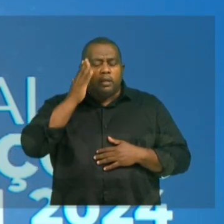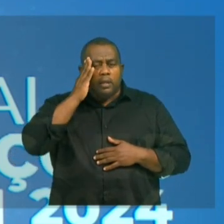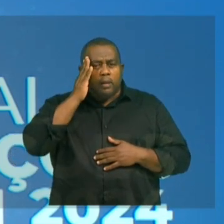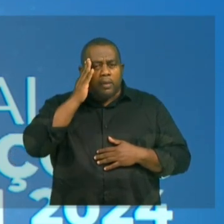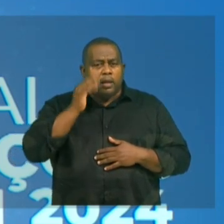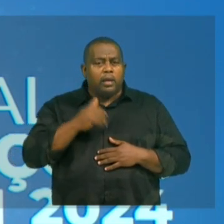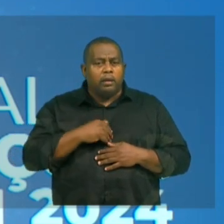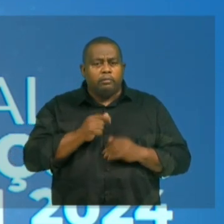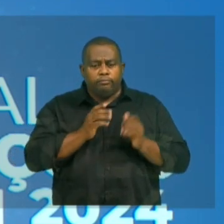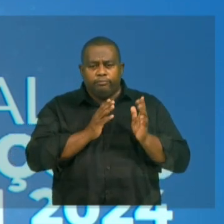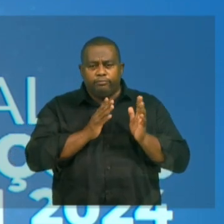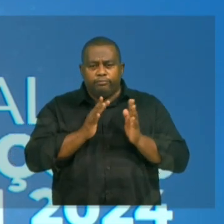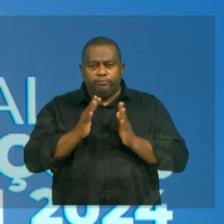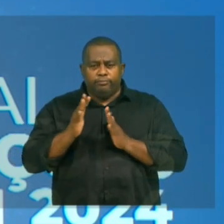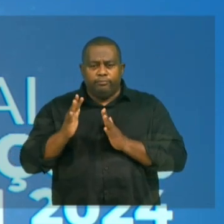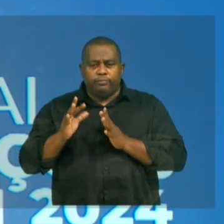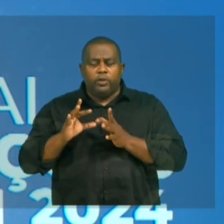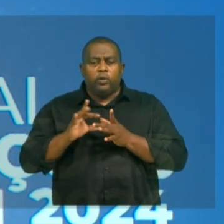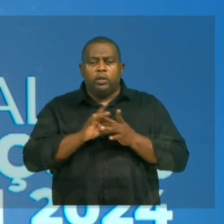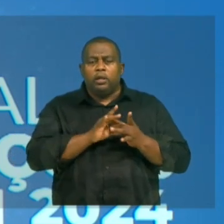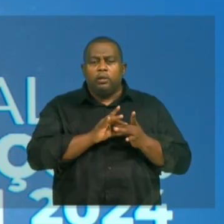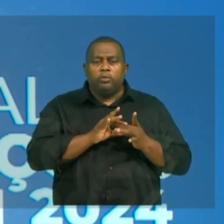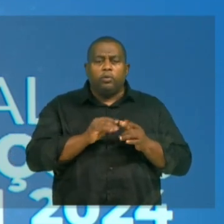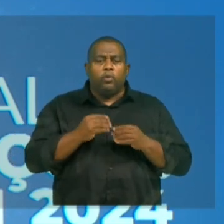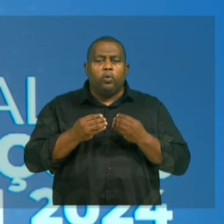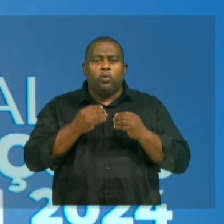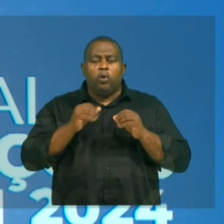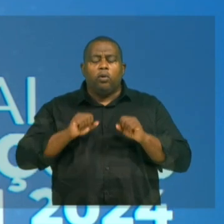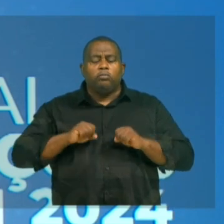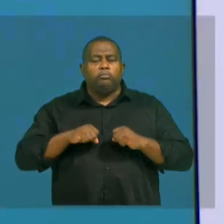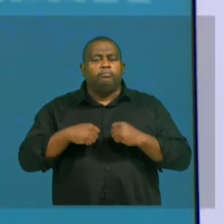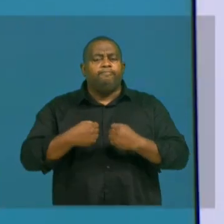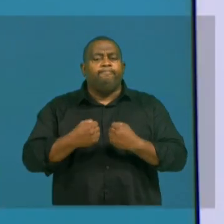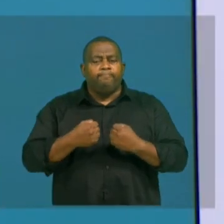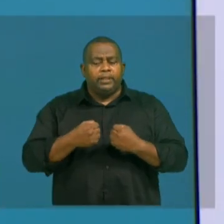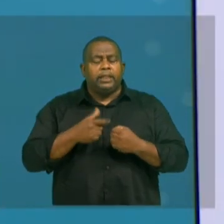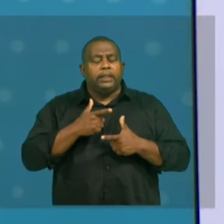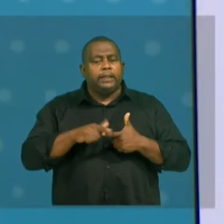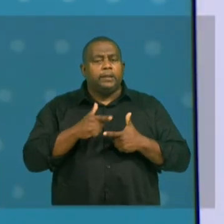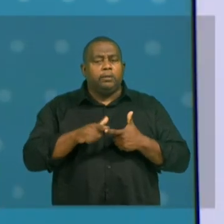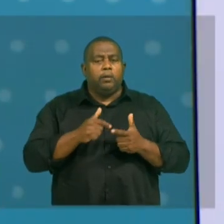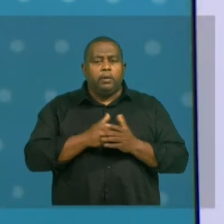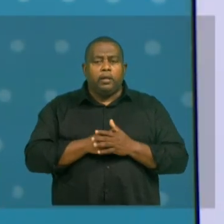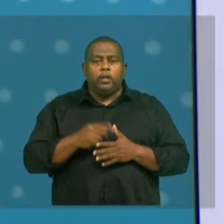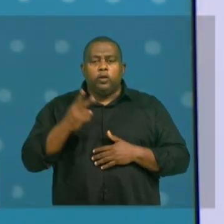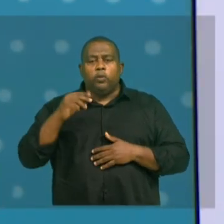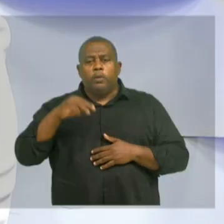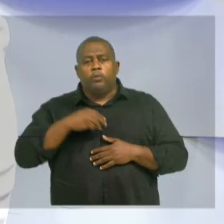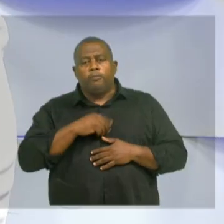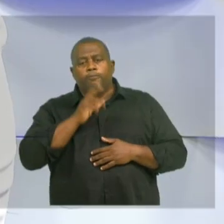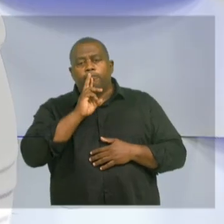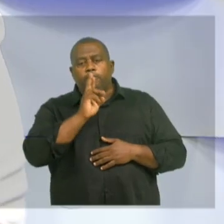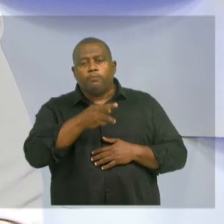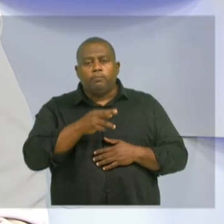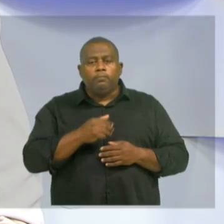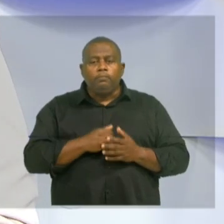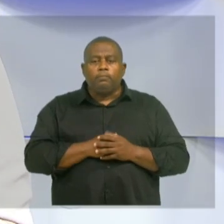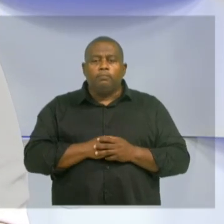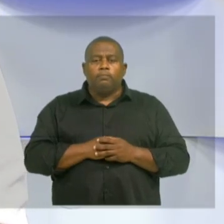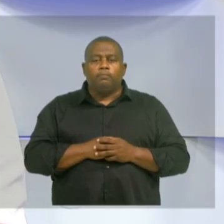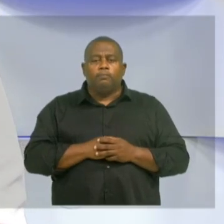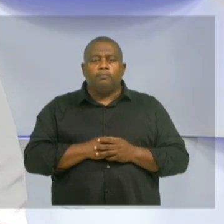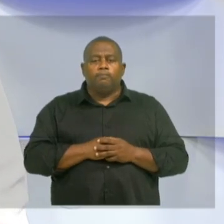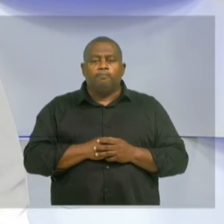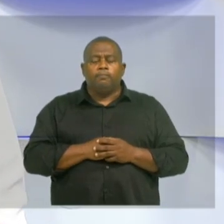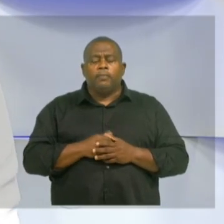chegou nesse cenário e como superar essa crise candidata senhora tem do minutos para resposta é